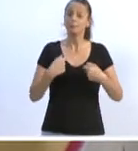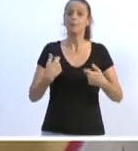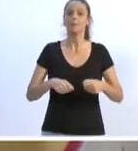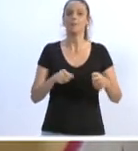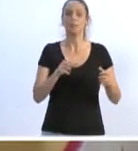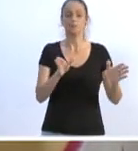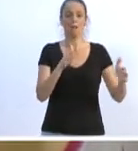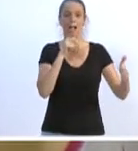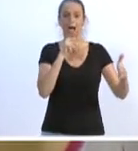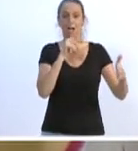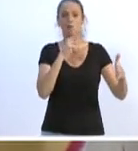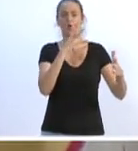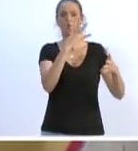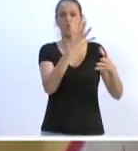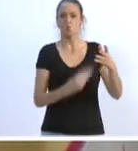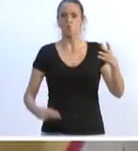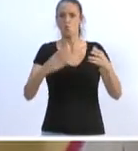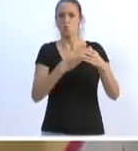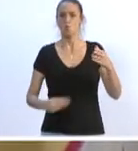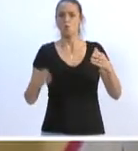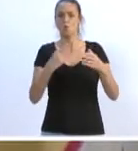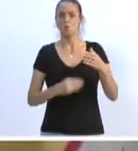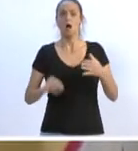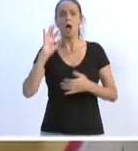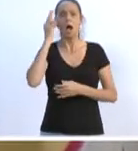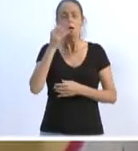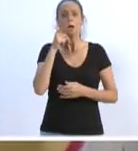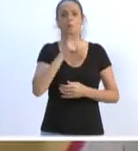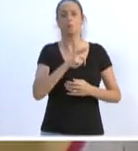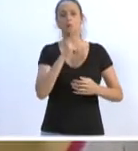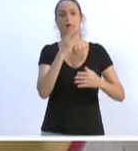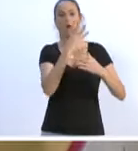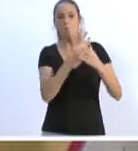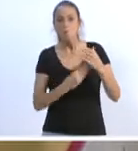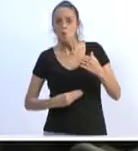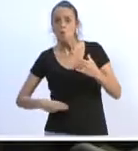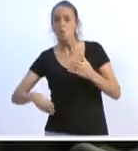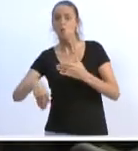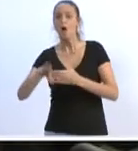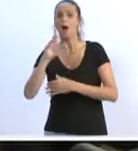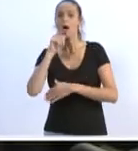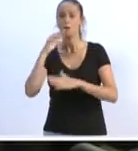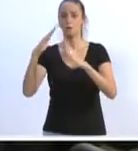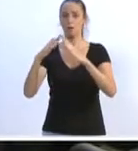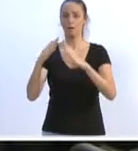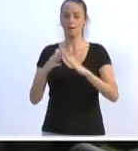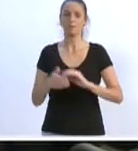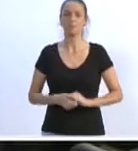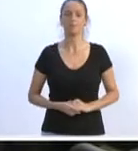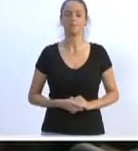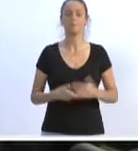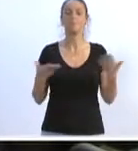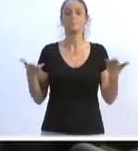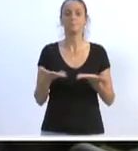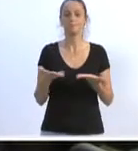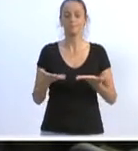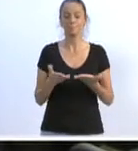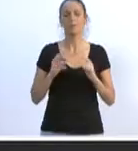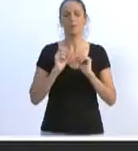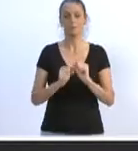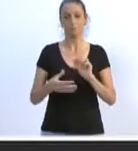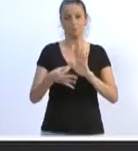alta da localidade ali desse condomínio concelho uma parte da vida do homem com a palavra a parte nosso vice-presidente oliveira